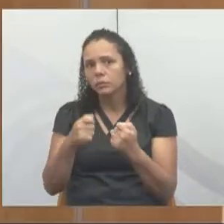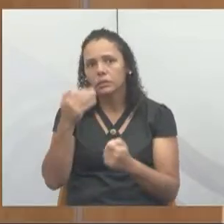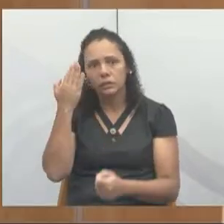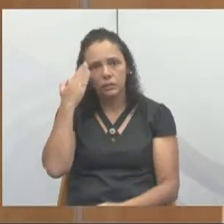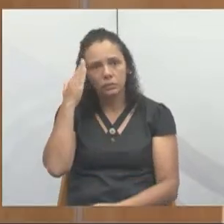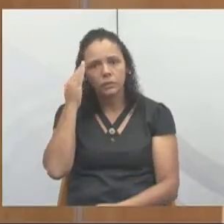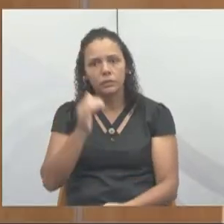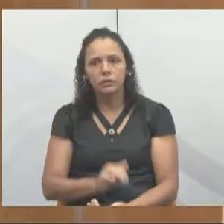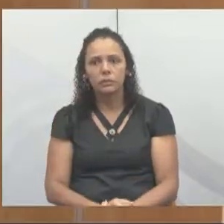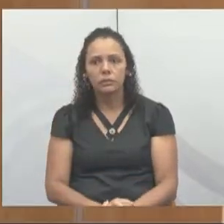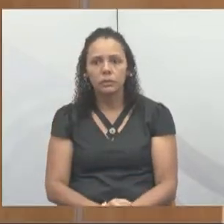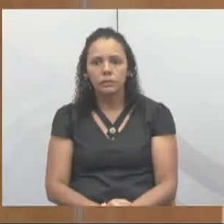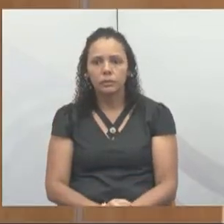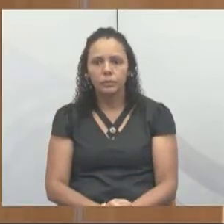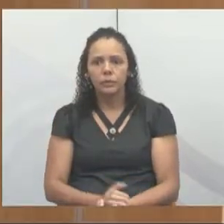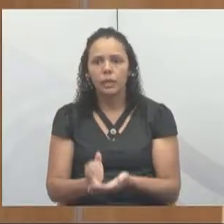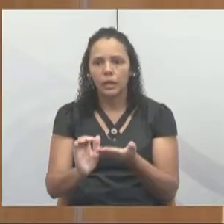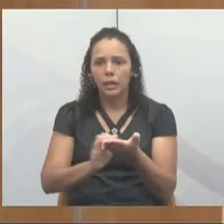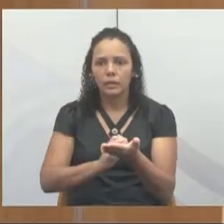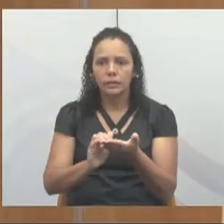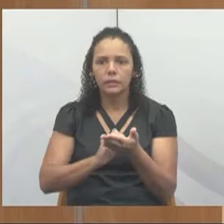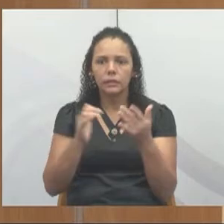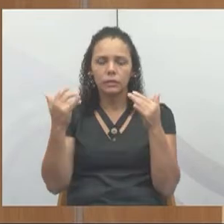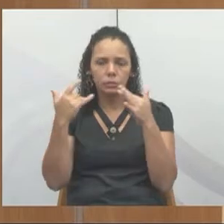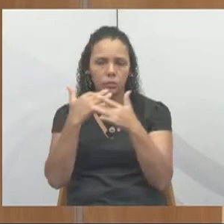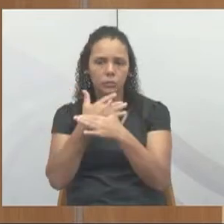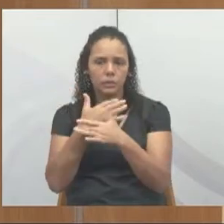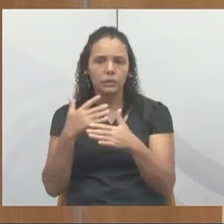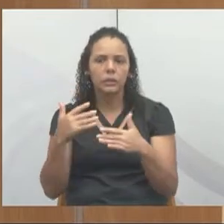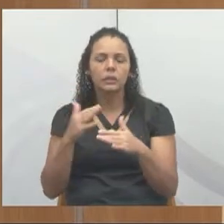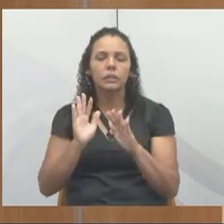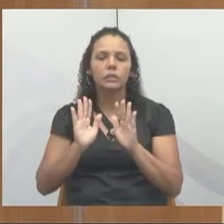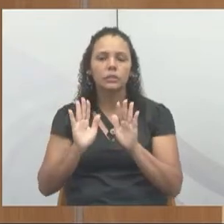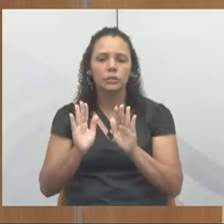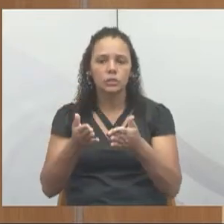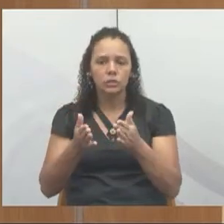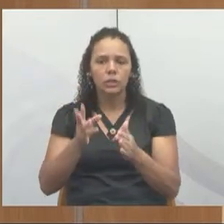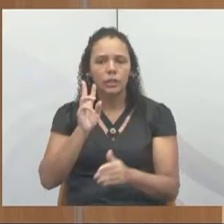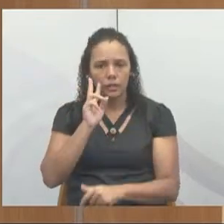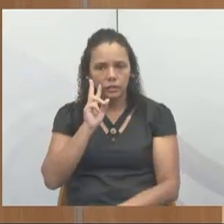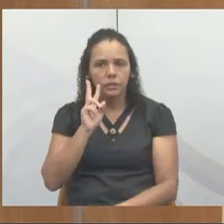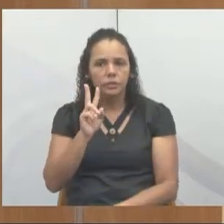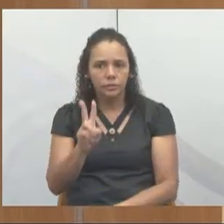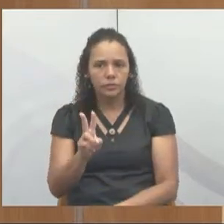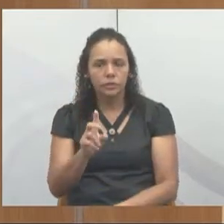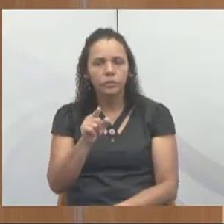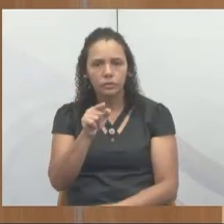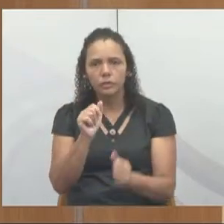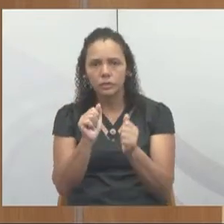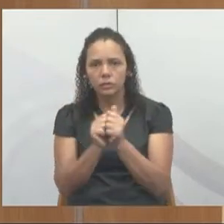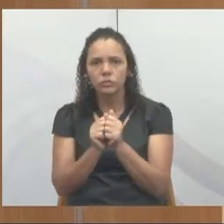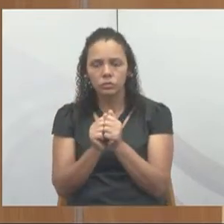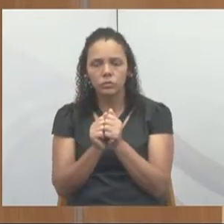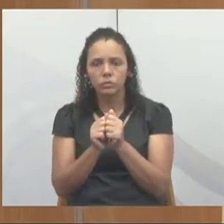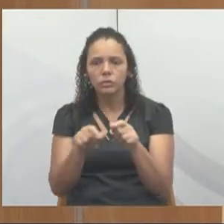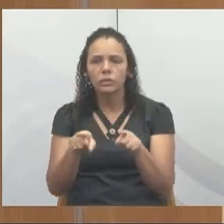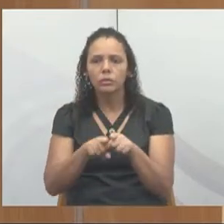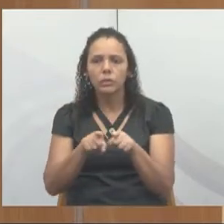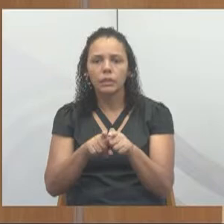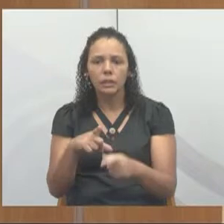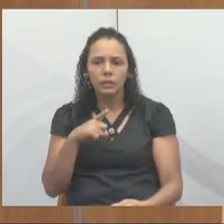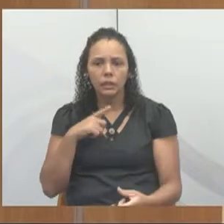A Secretaria de Mobilidade, que é a fiscalizadora, ela já esteve no local, inclusive se acompanhou, tem